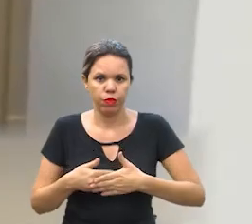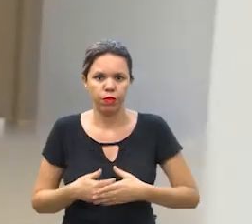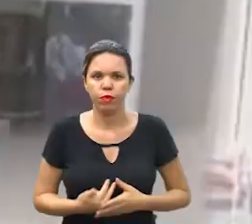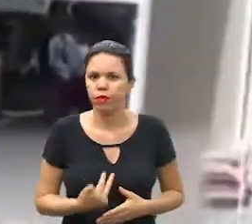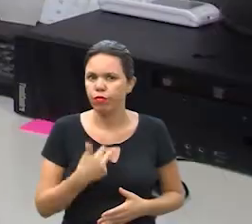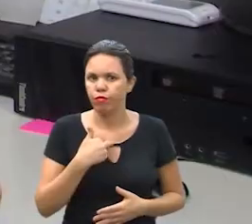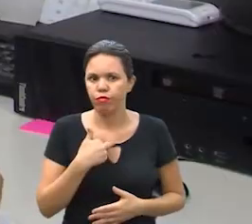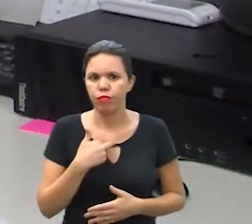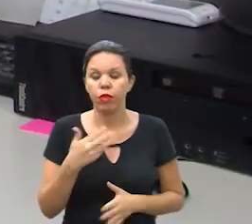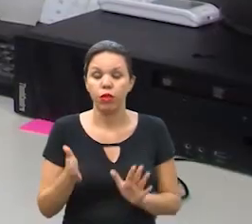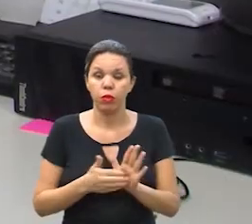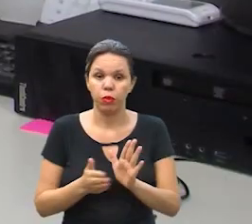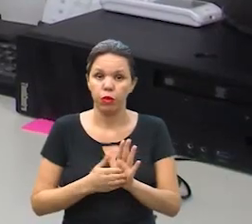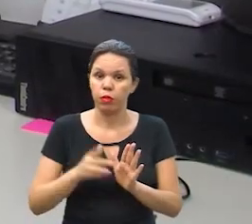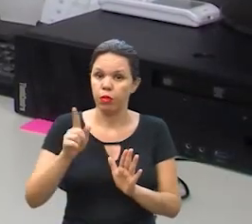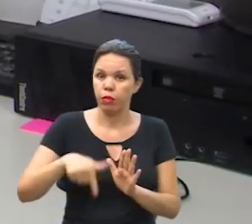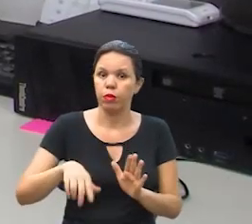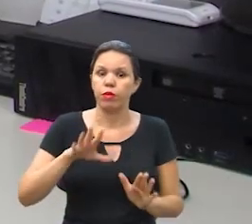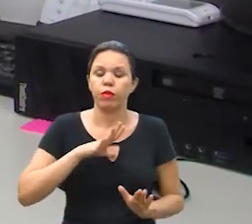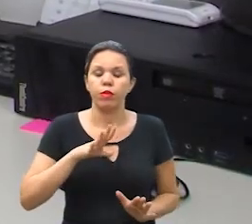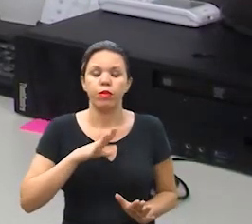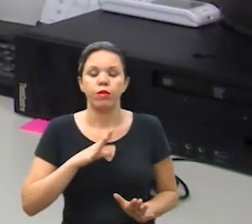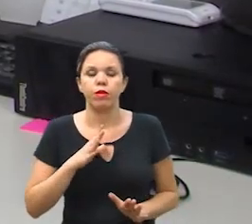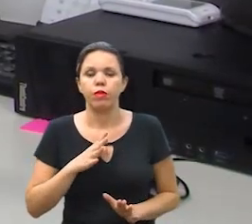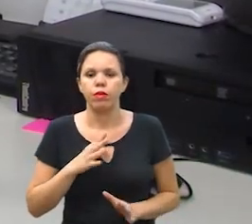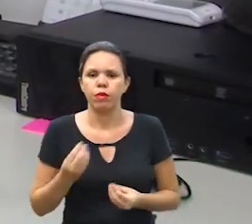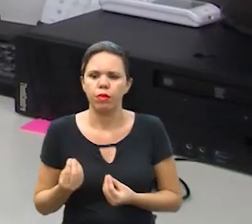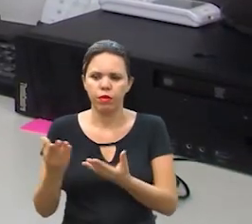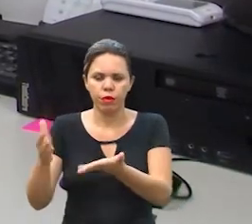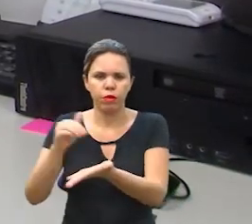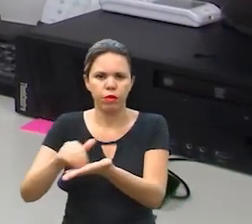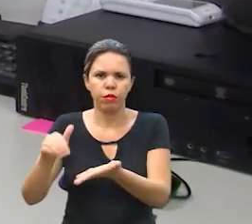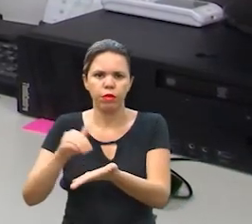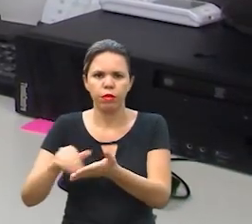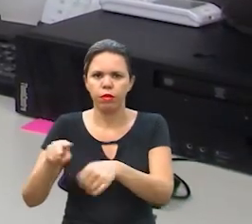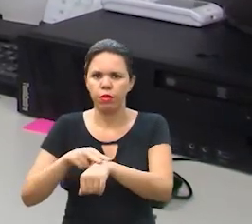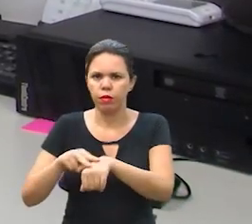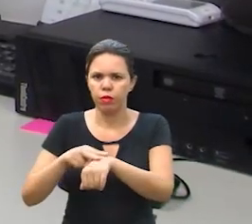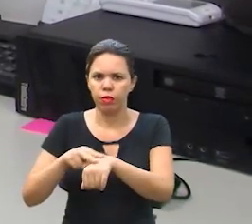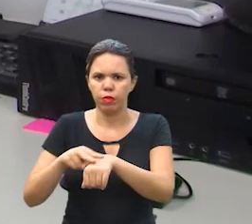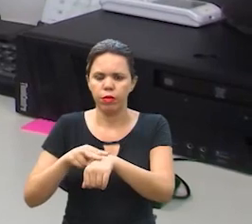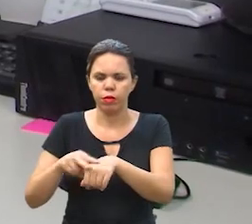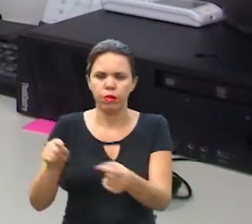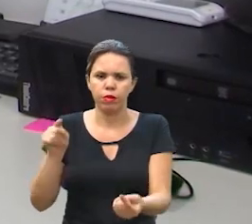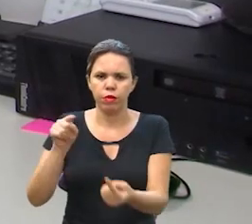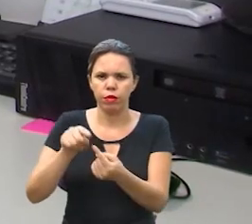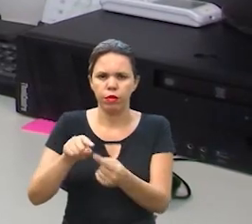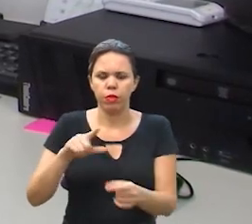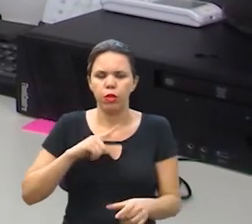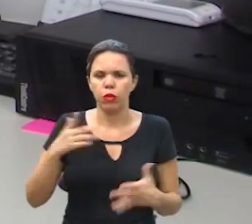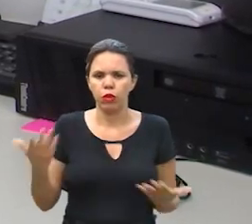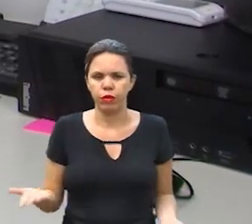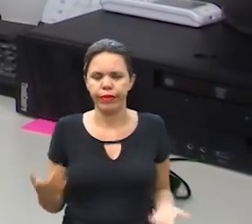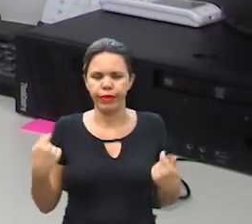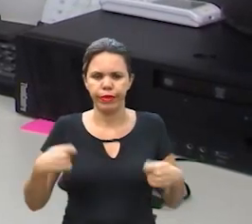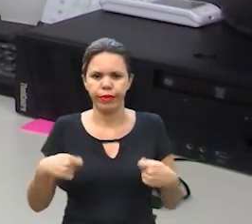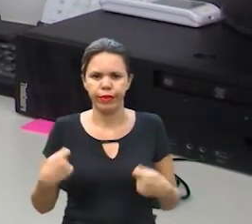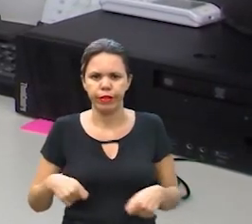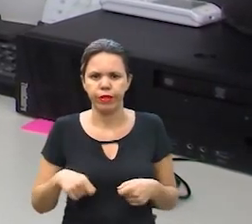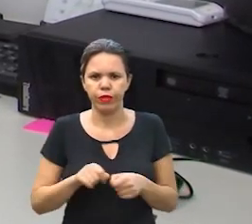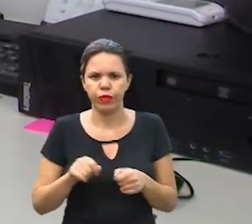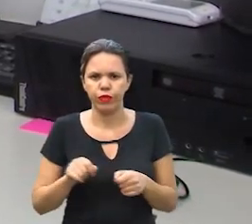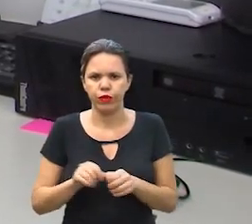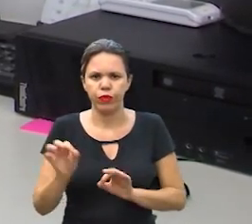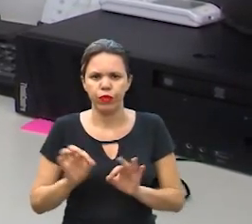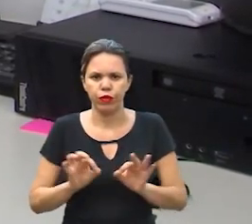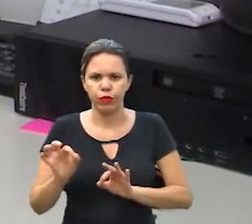fechados. Nós estamos propondo isto à cidade, mandando para a Secretaria do Verde, a fim de que, quando houver a necessidade de